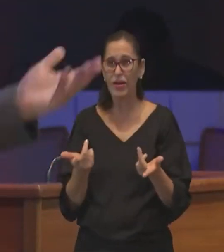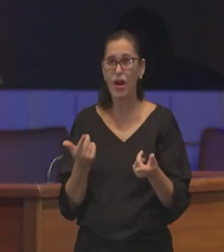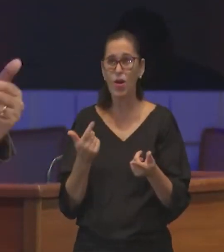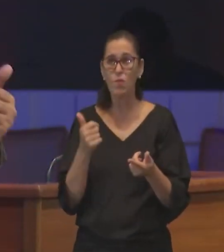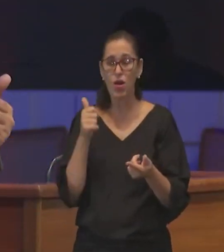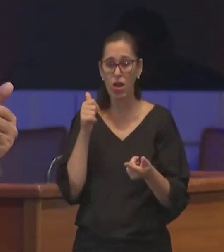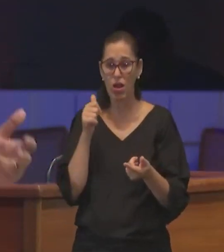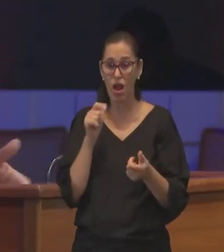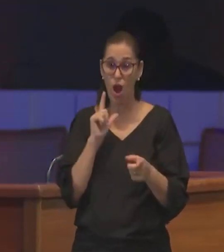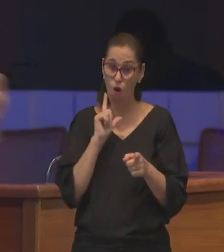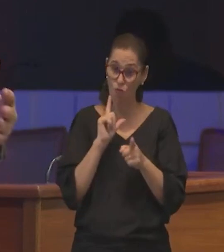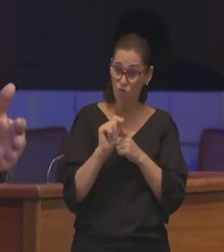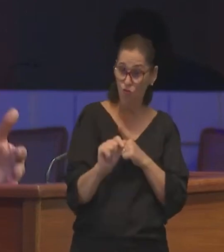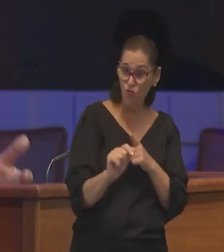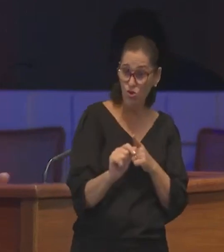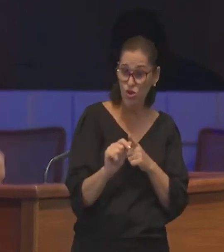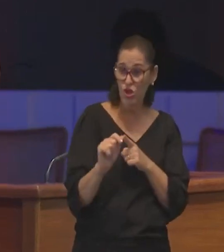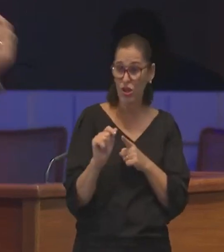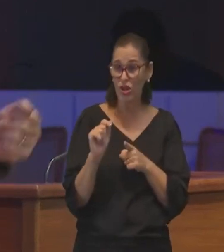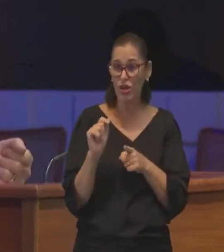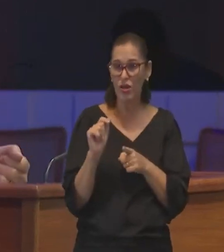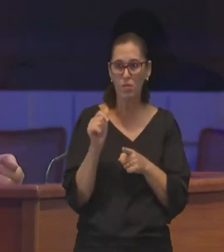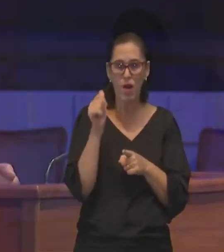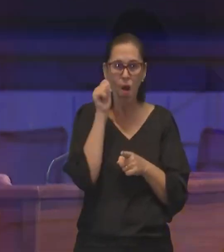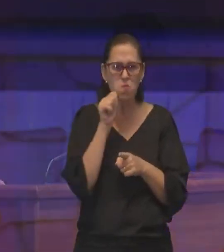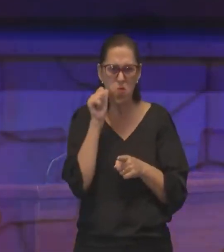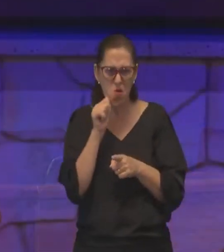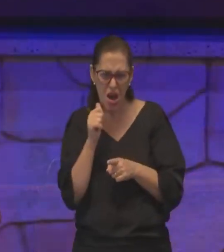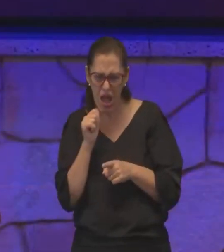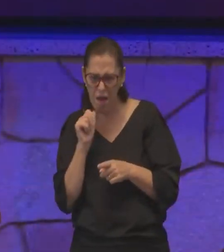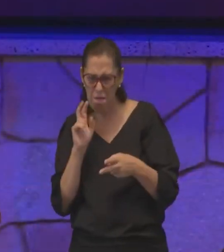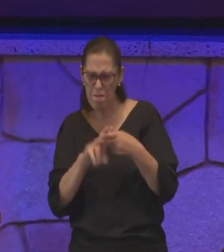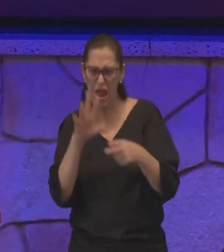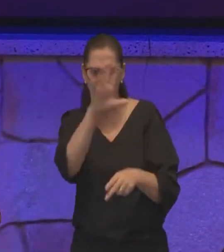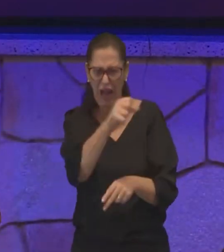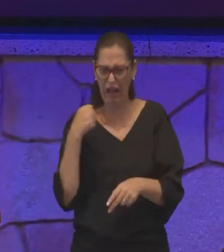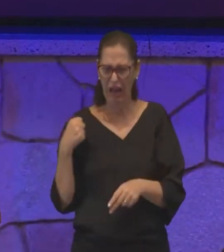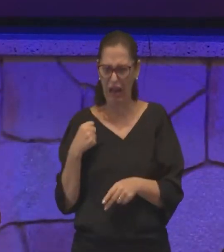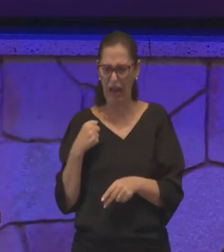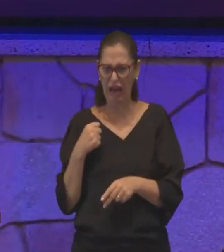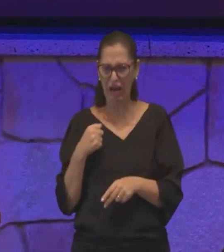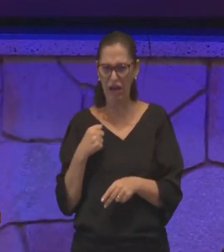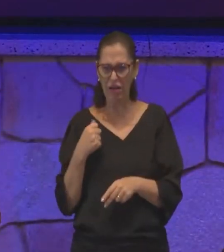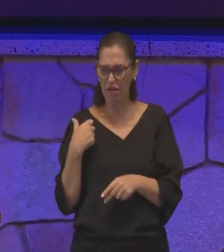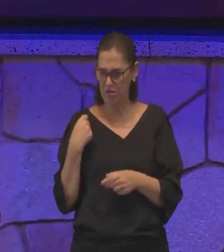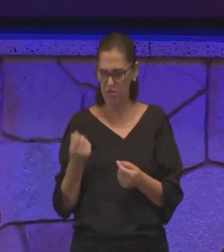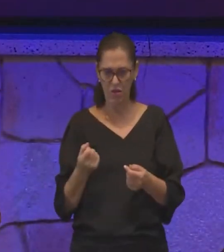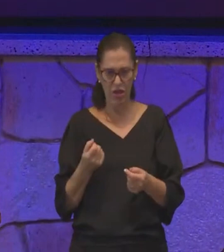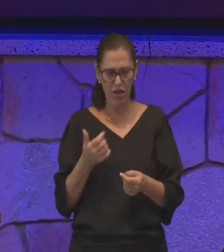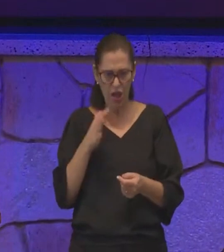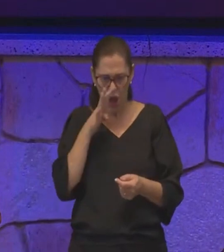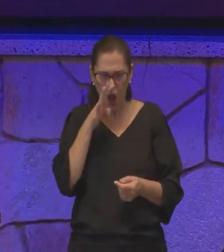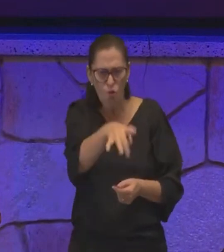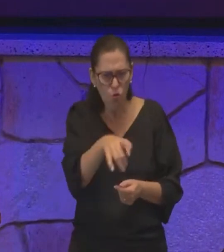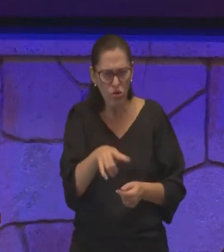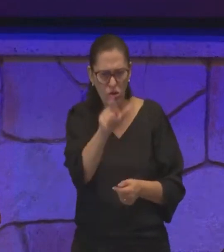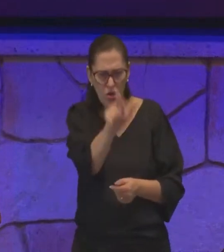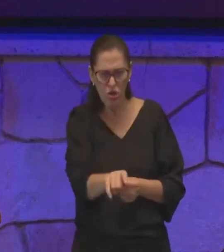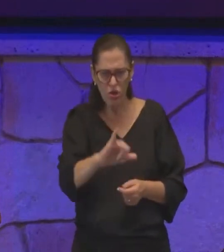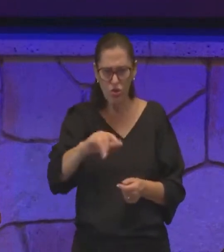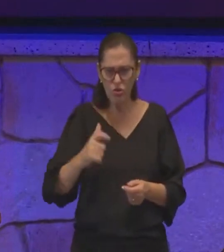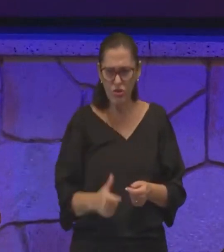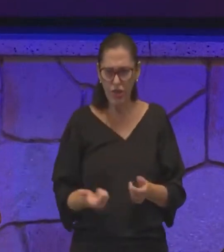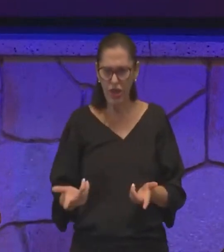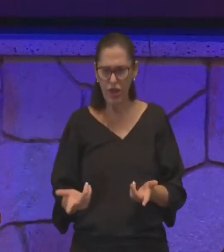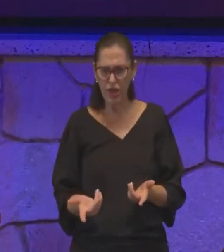ele tenta fugir, ele tenta sair, mas a mulher o prende e deixa a vestimenta na mão dele e o acusa de